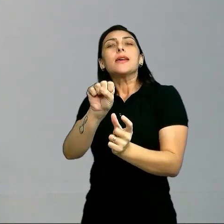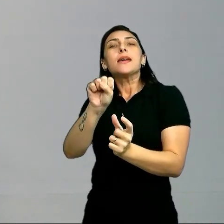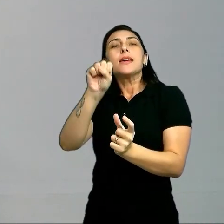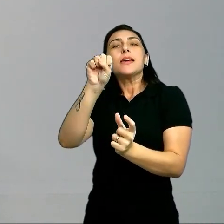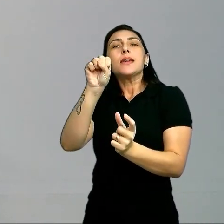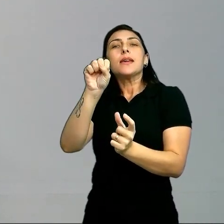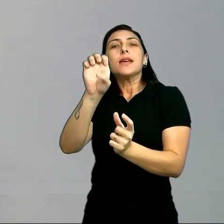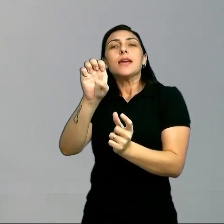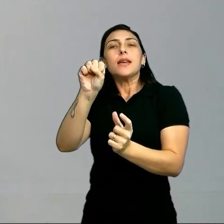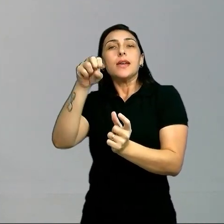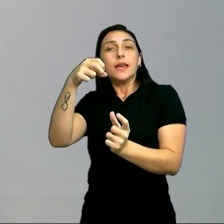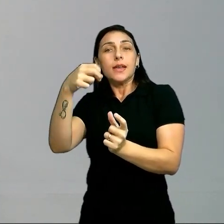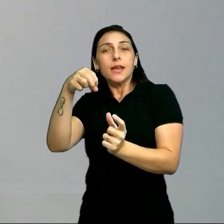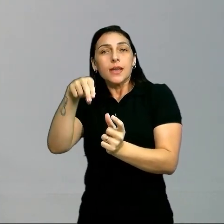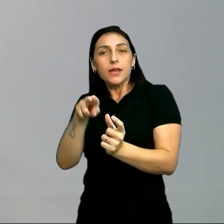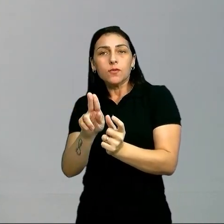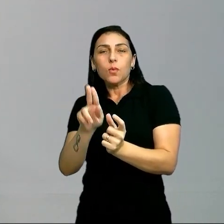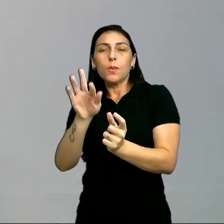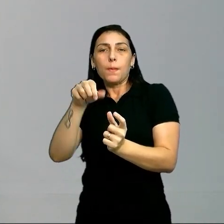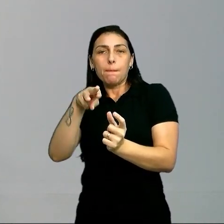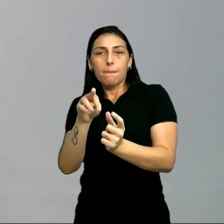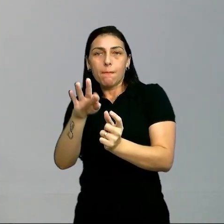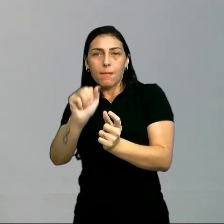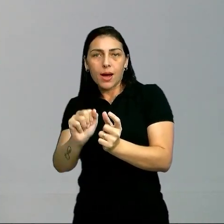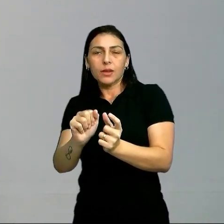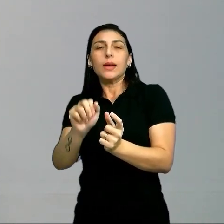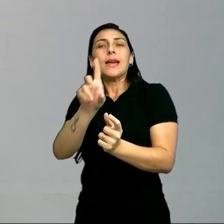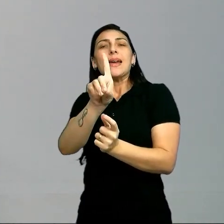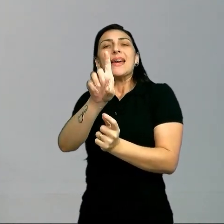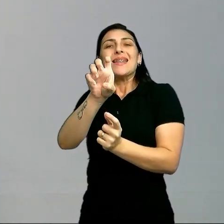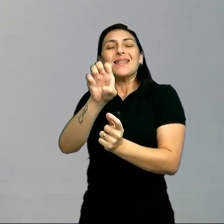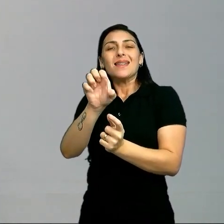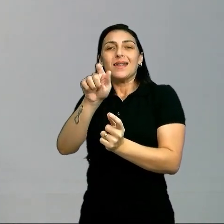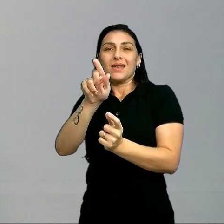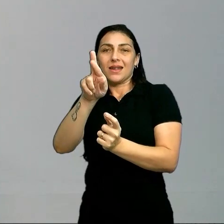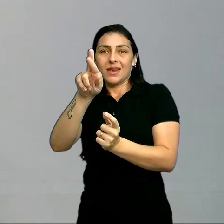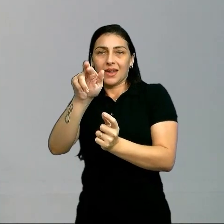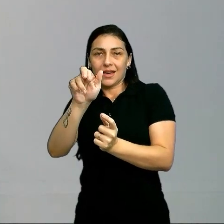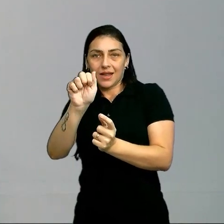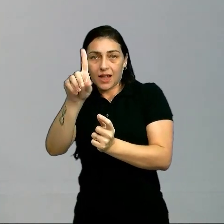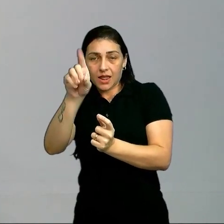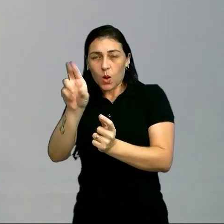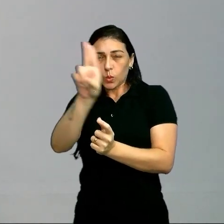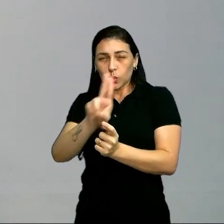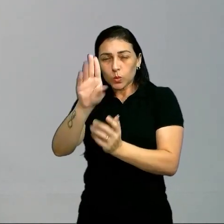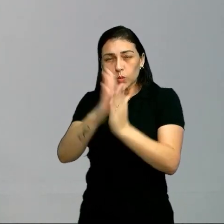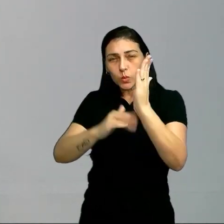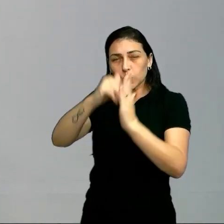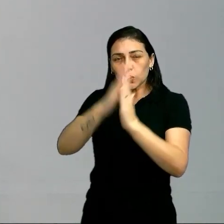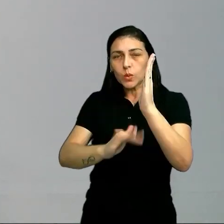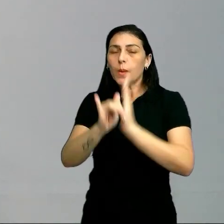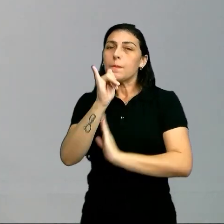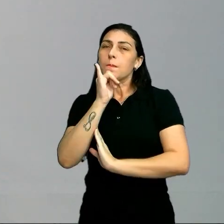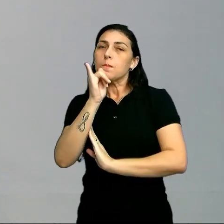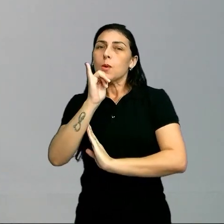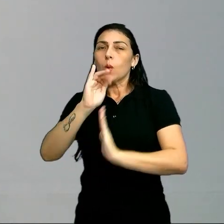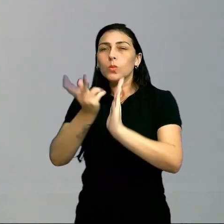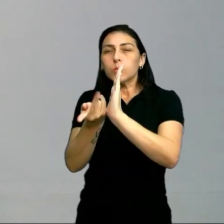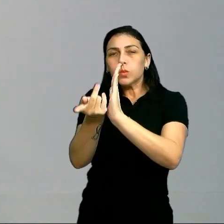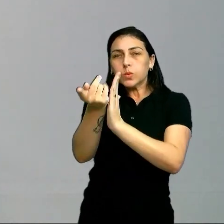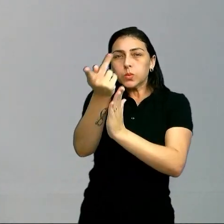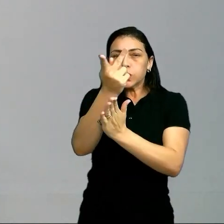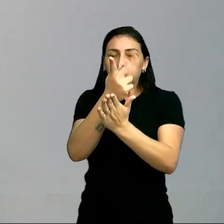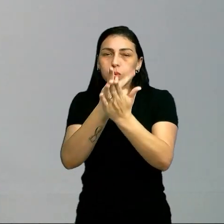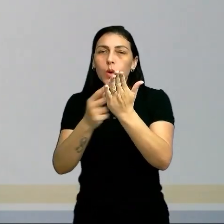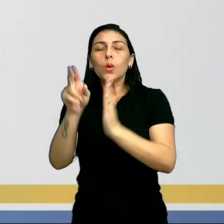é como se fosse o degradê, né? Você utilizar o degradê em uma obra, em uma pintura, por exemplo, em um desenho,